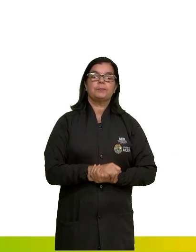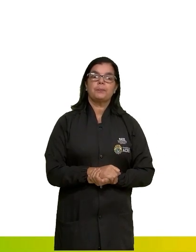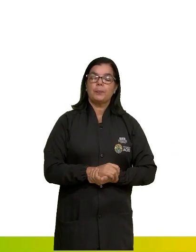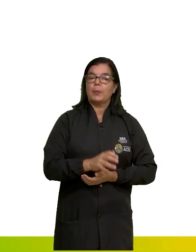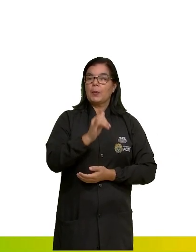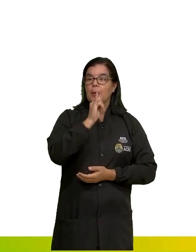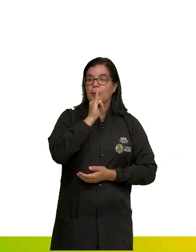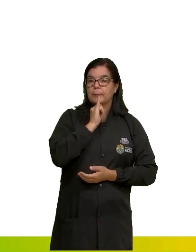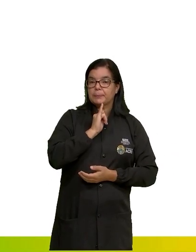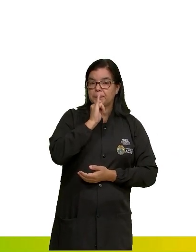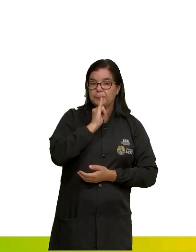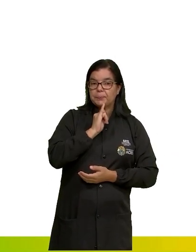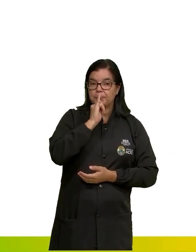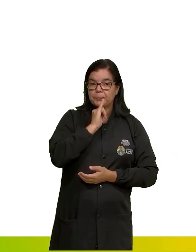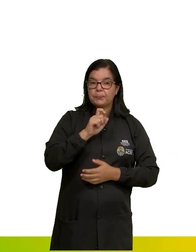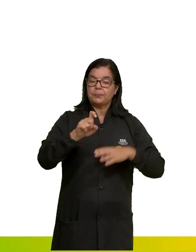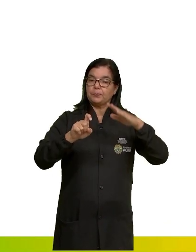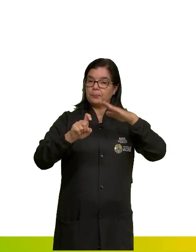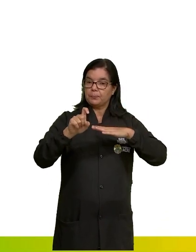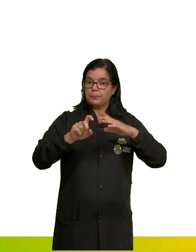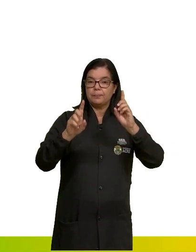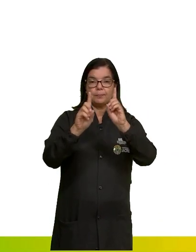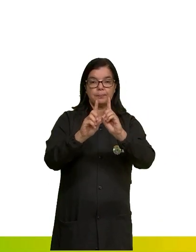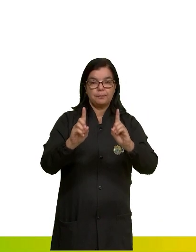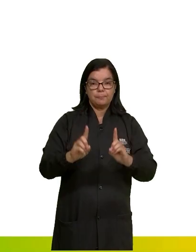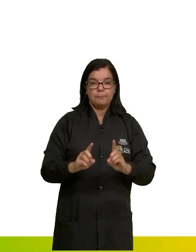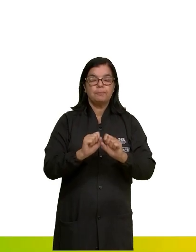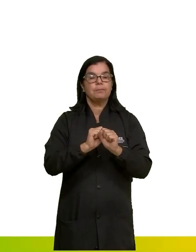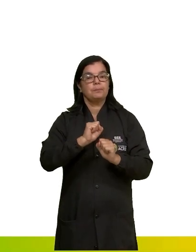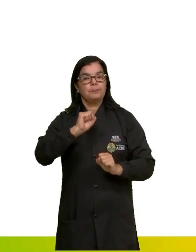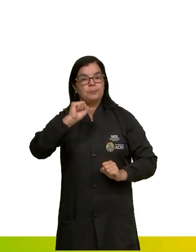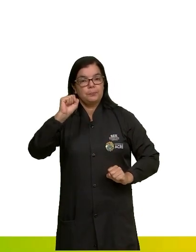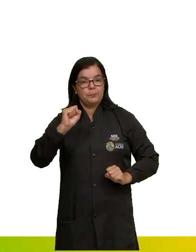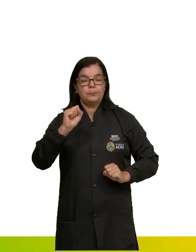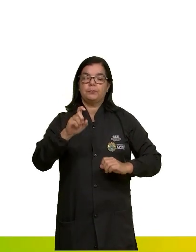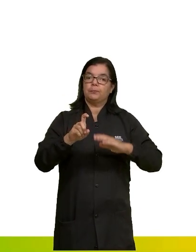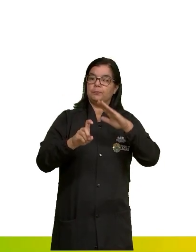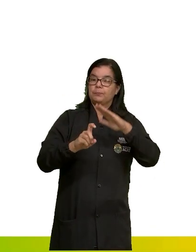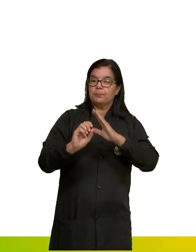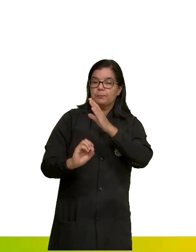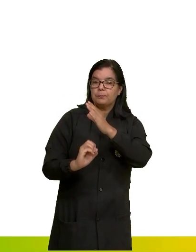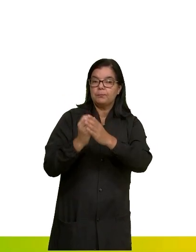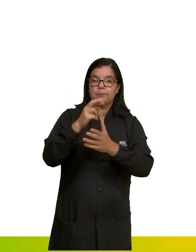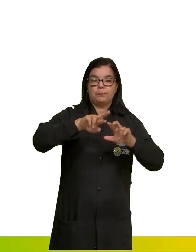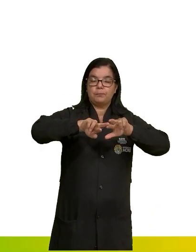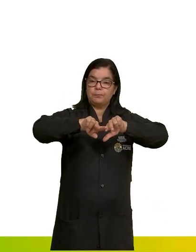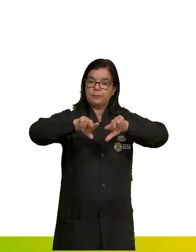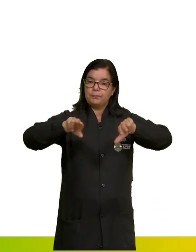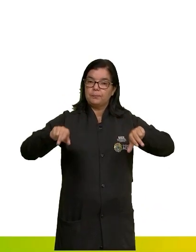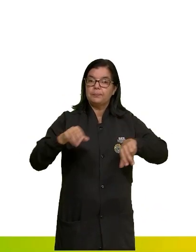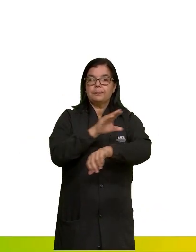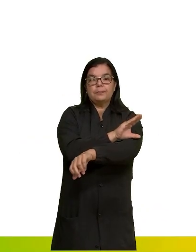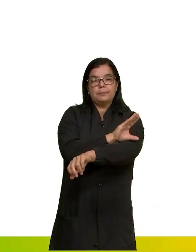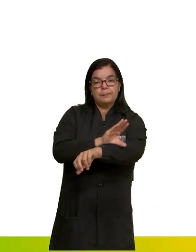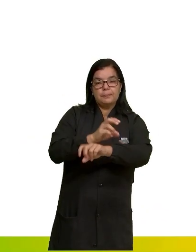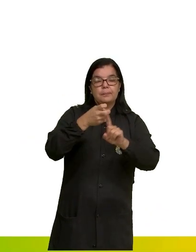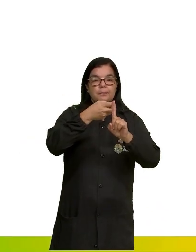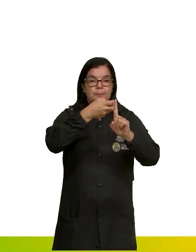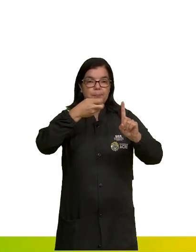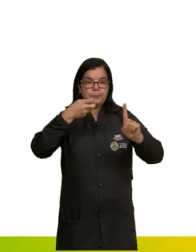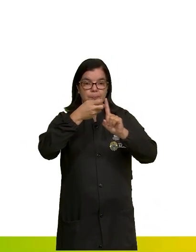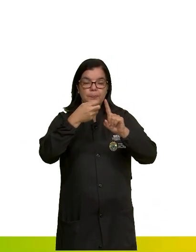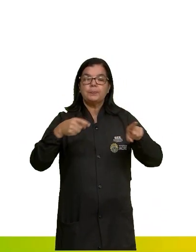nós temos como exemplo os mitos sobre deuses e heróis, os mitos da criação de diversas culturas indígenas,